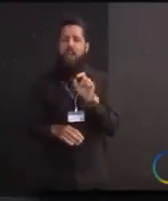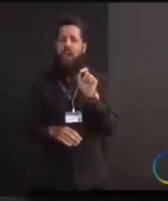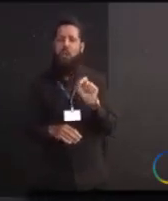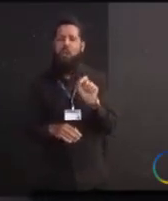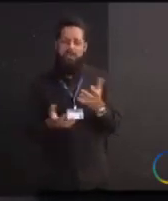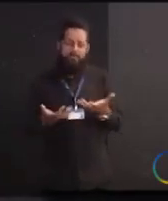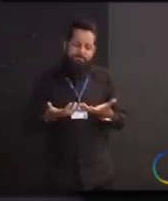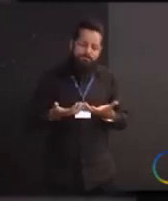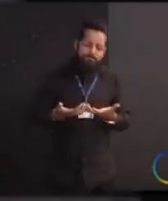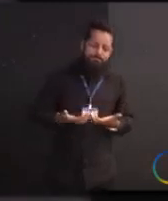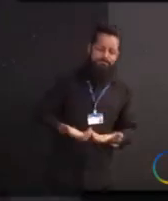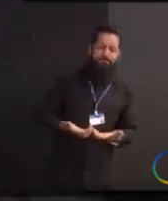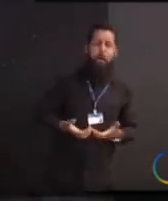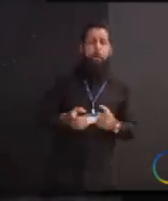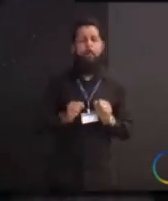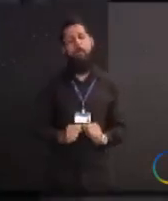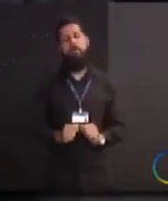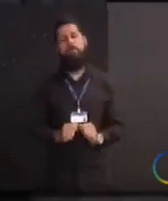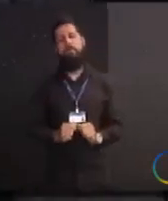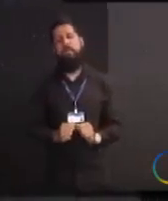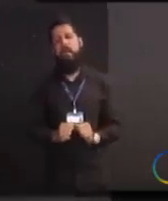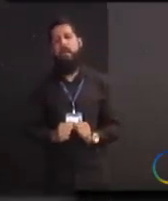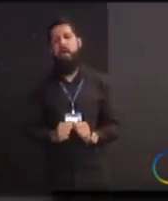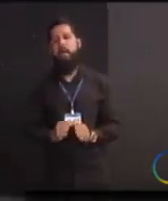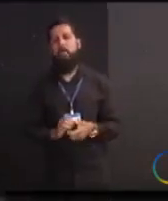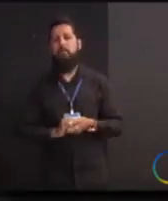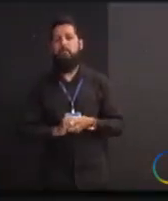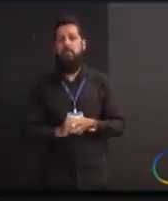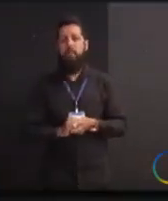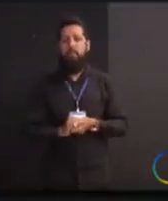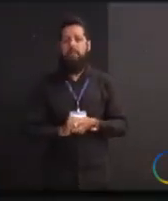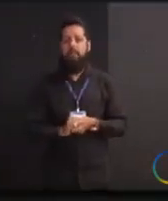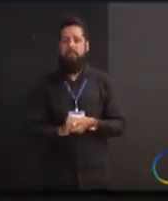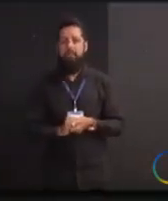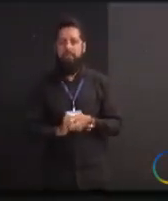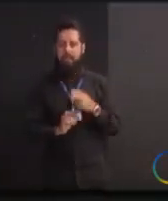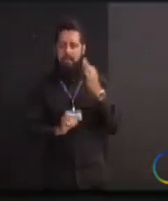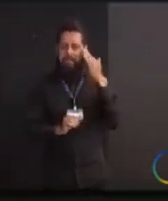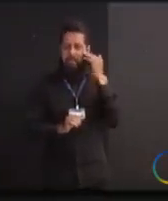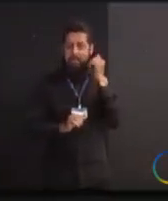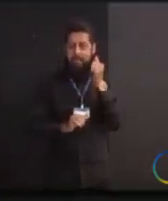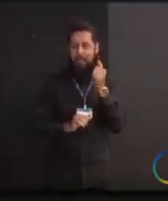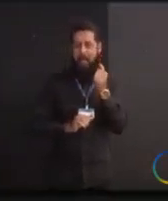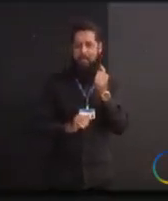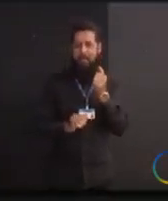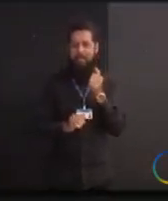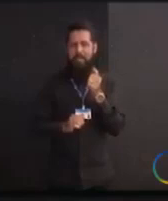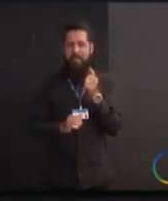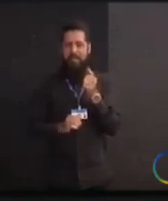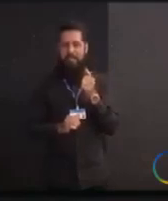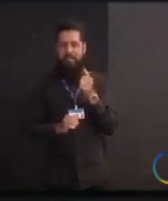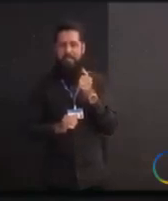Sabe aquela sessão do Camilo Castelo Branco, no livro Memórias de um Suicida? Eu saí mais ou menos